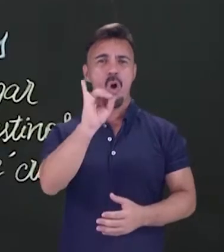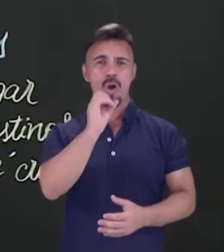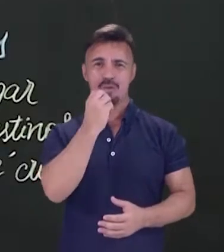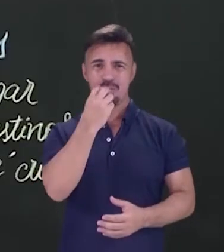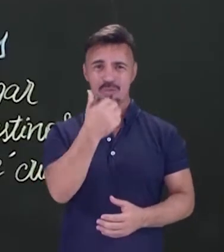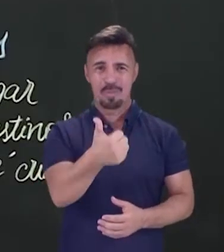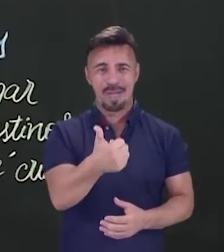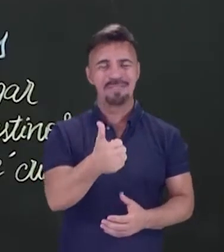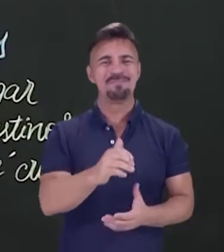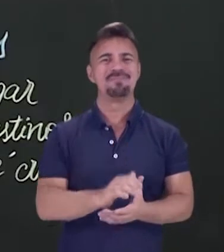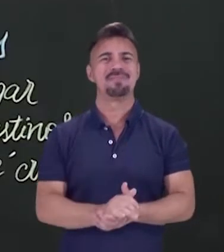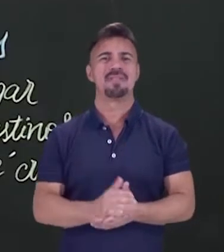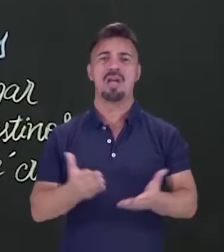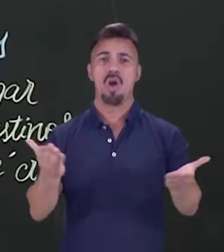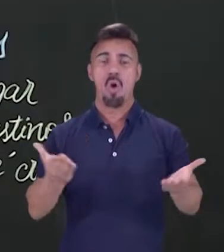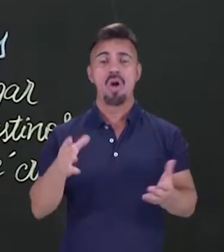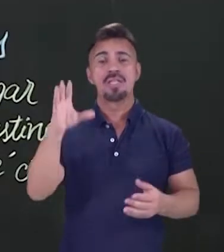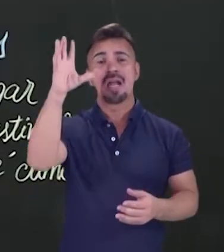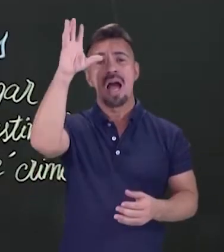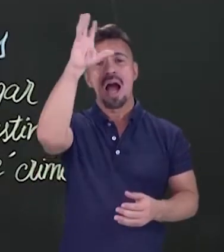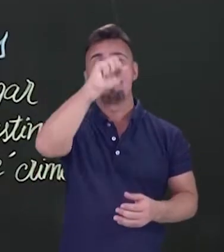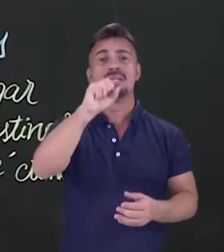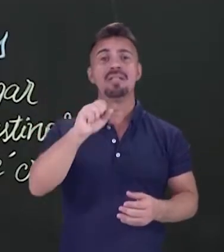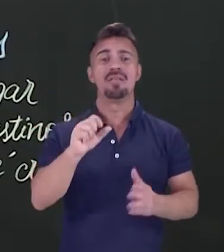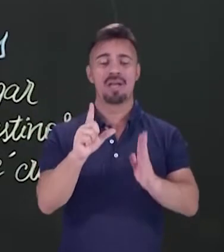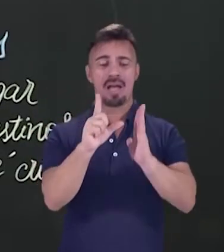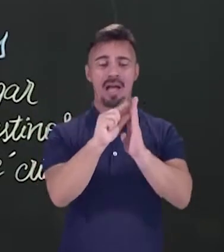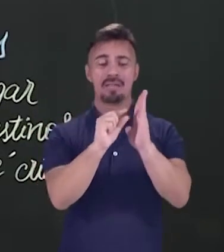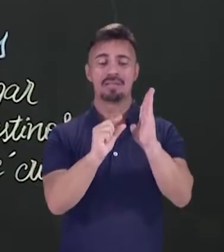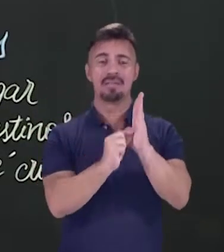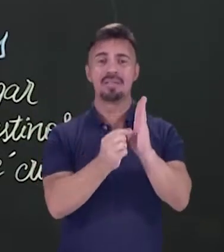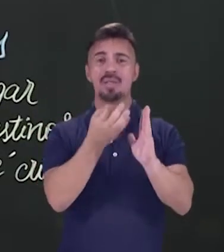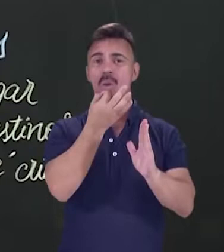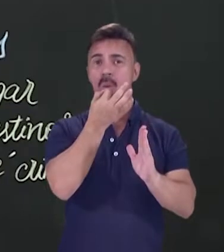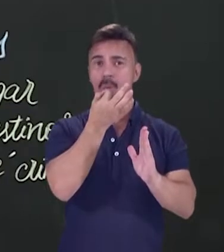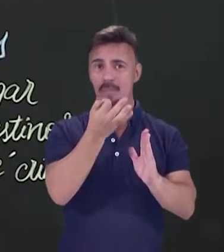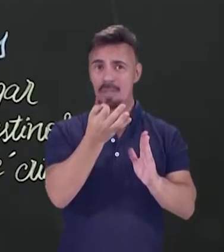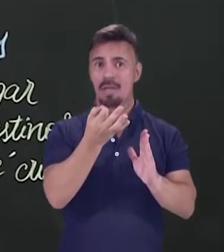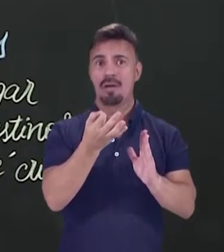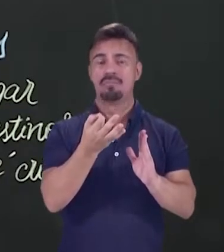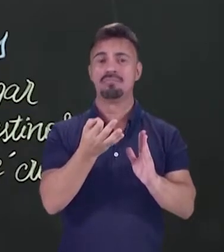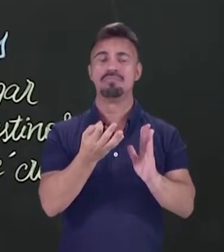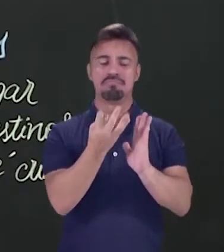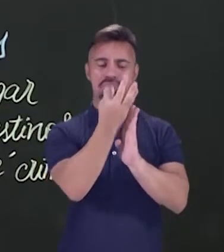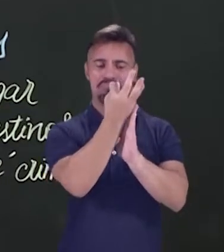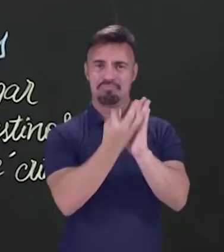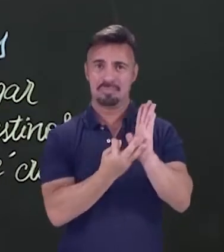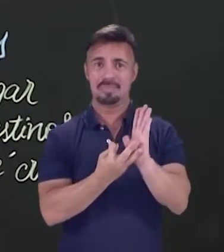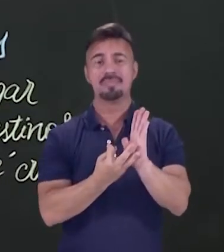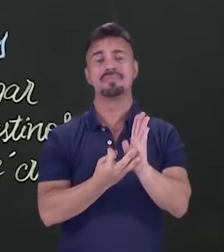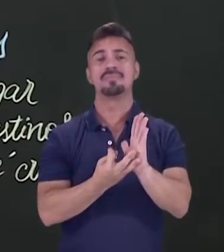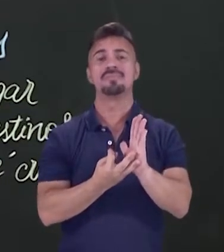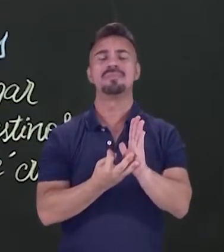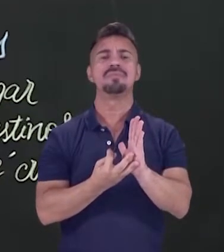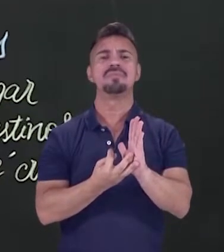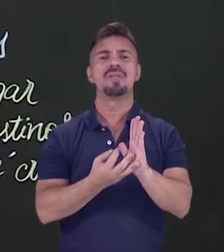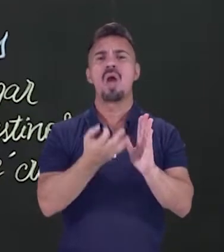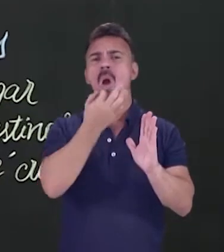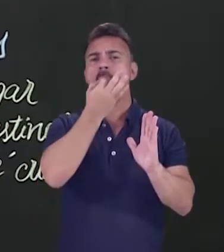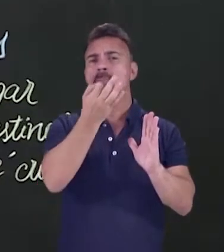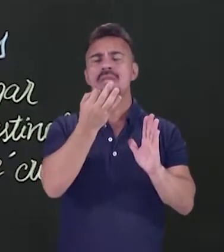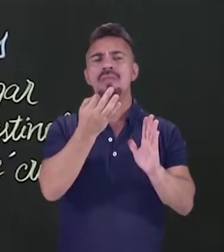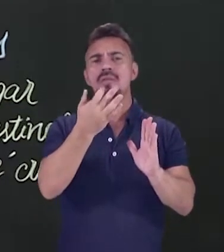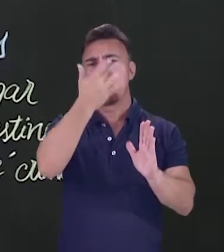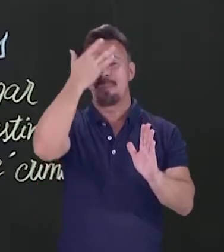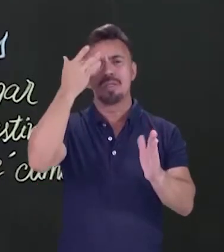Oi pessoal, tudo bem? Na aula de hoje a gente vai aprender sobre o artigo de opinião, um gênero textual notadamente marcado pelo ponto de vista